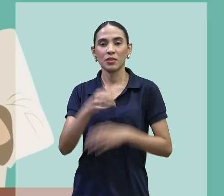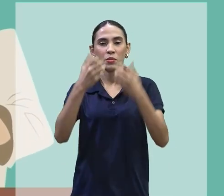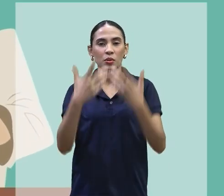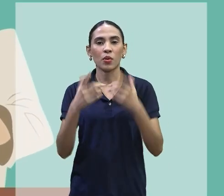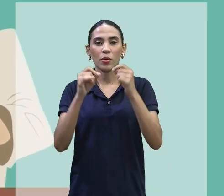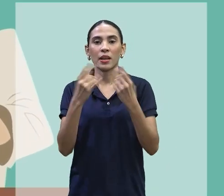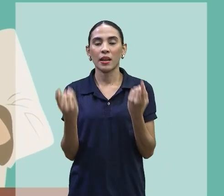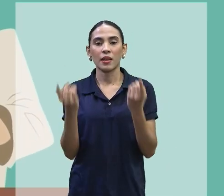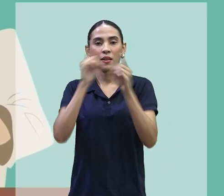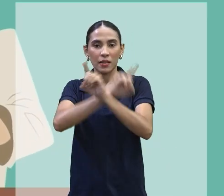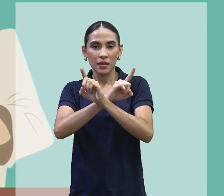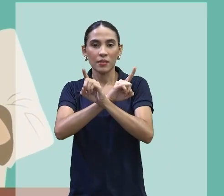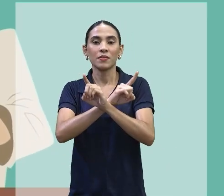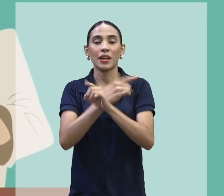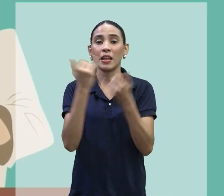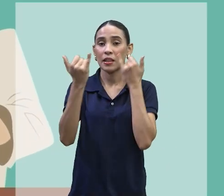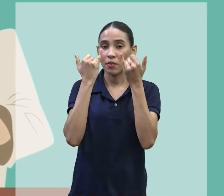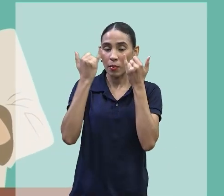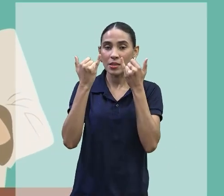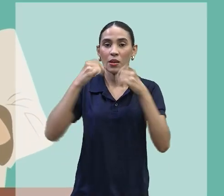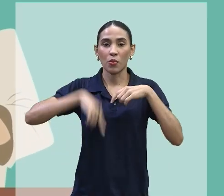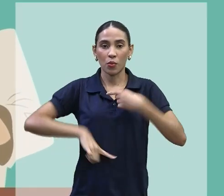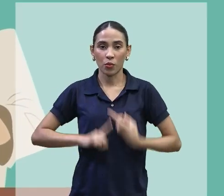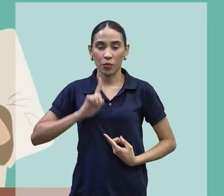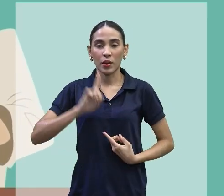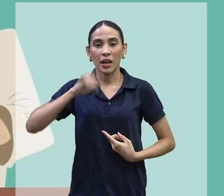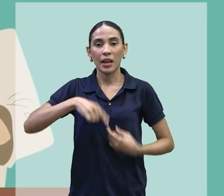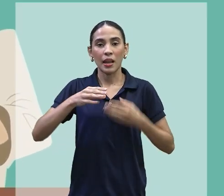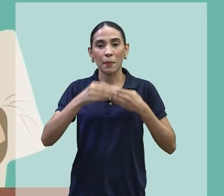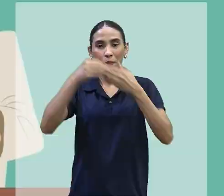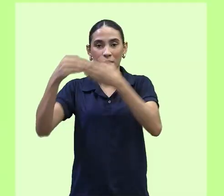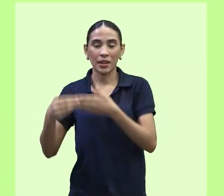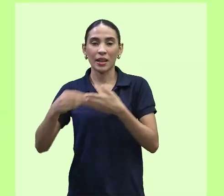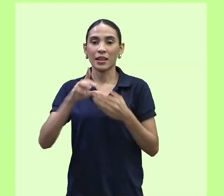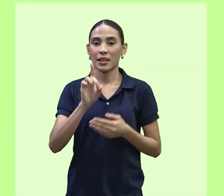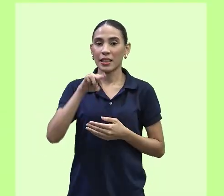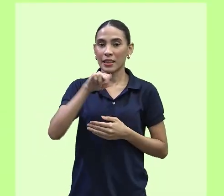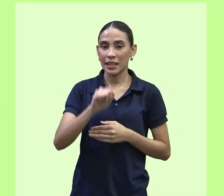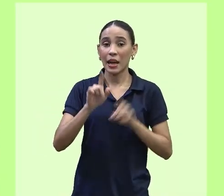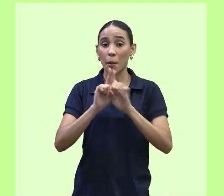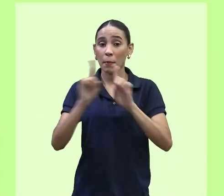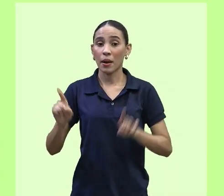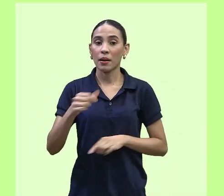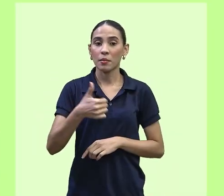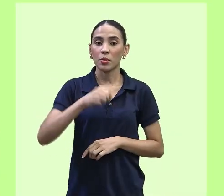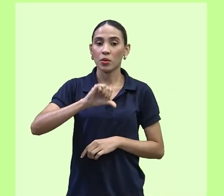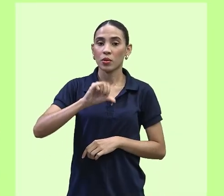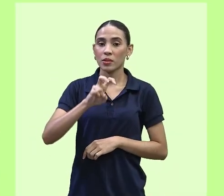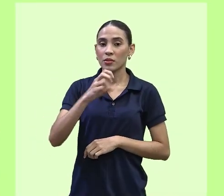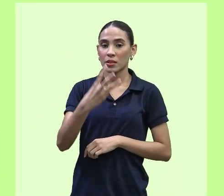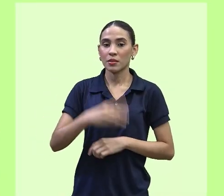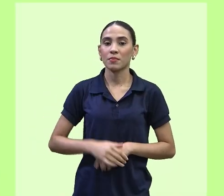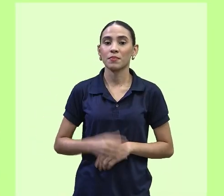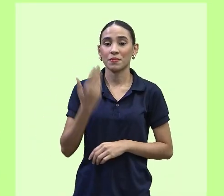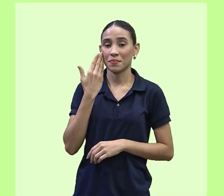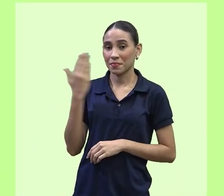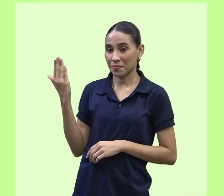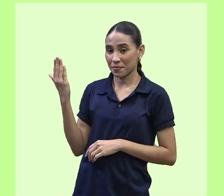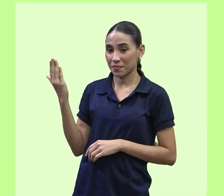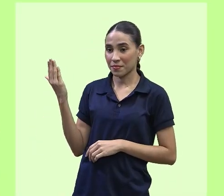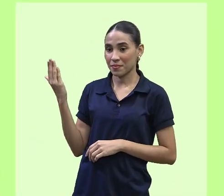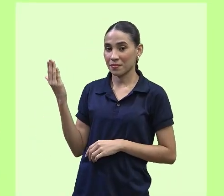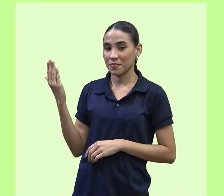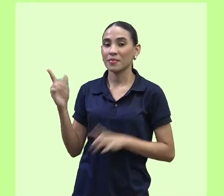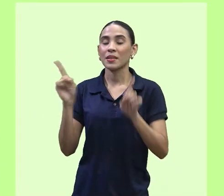de informações entre organismos é mediada pelo DNA. Em 1953, Watson e